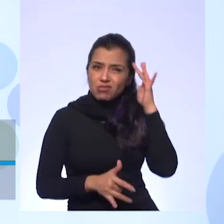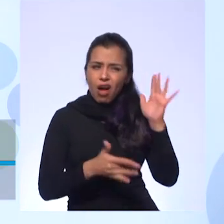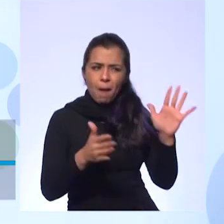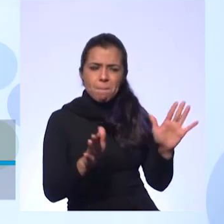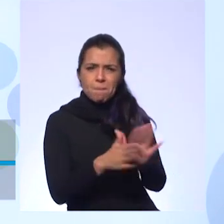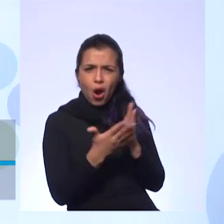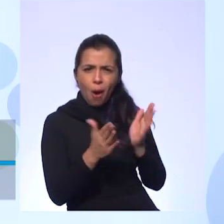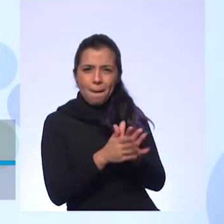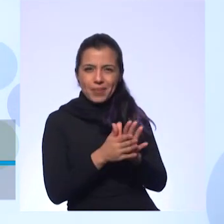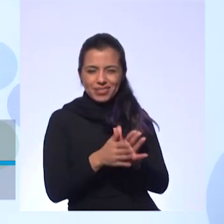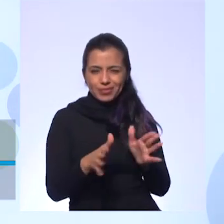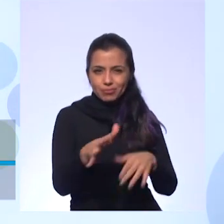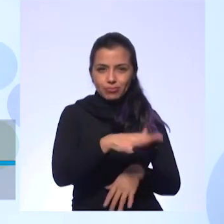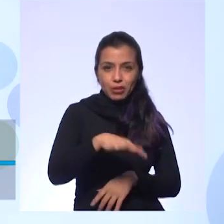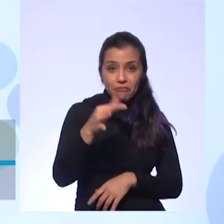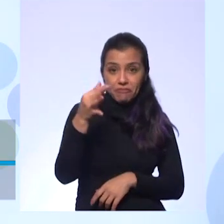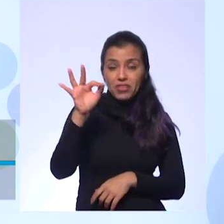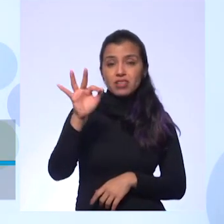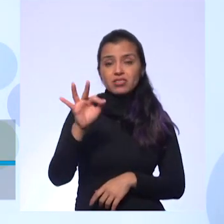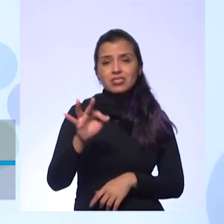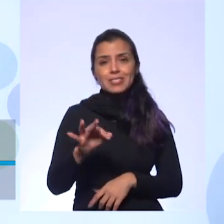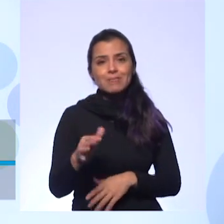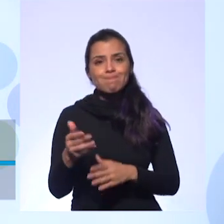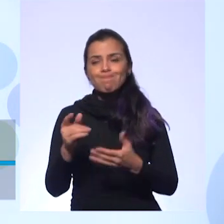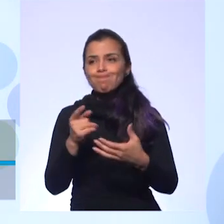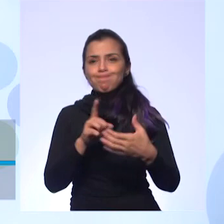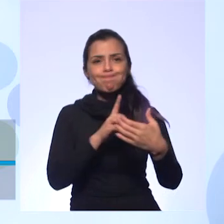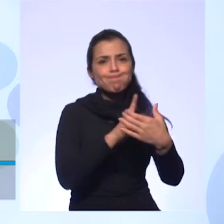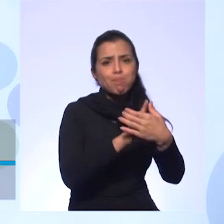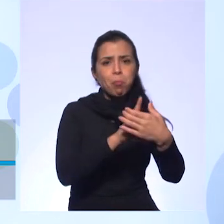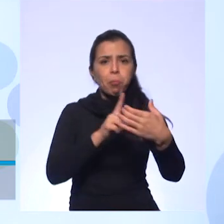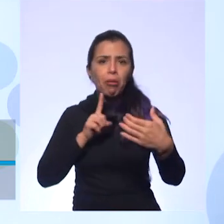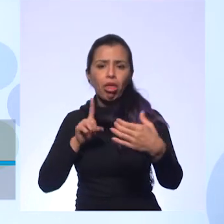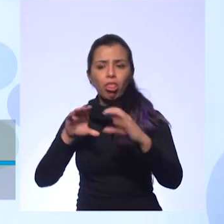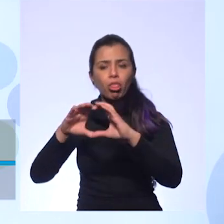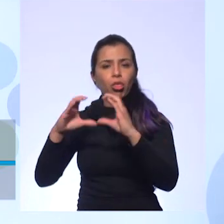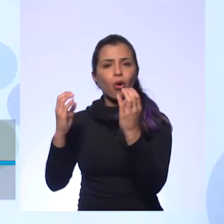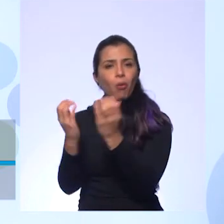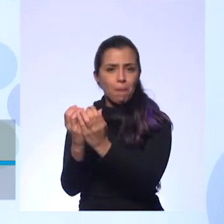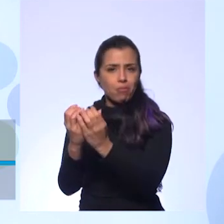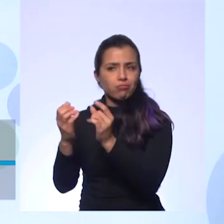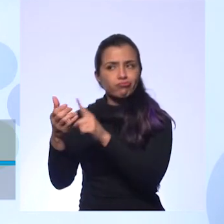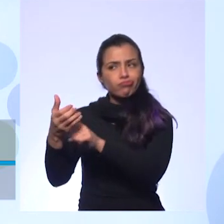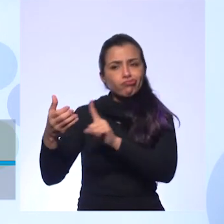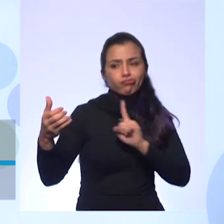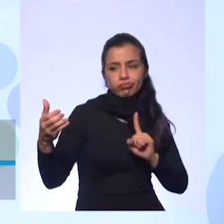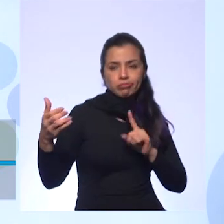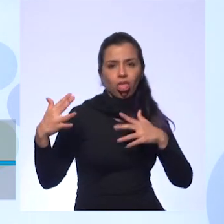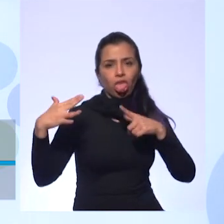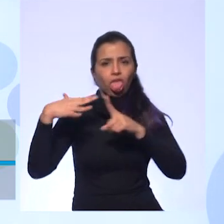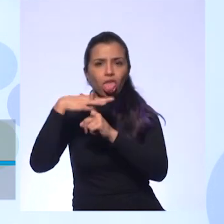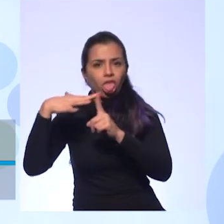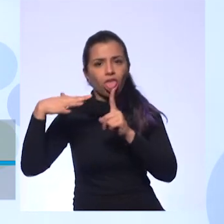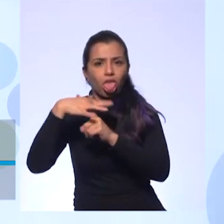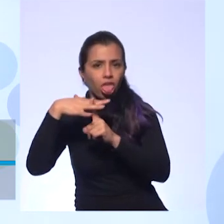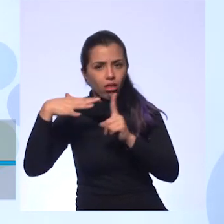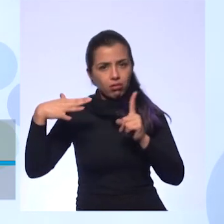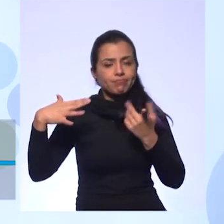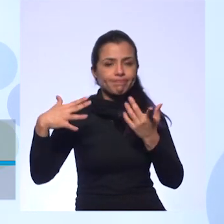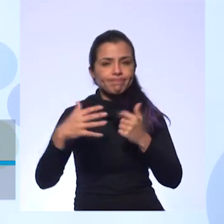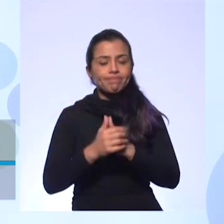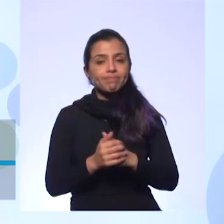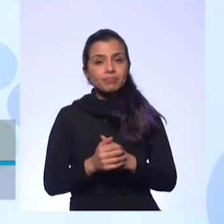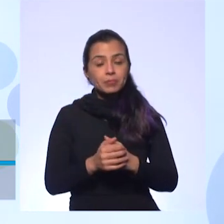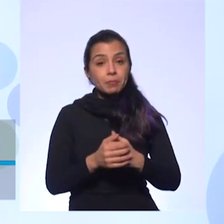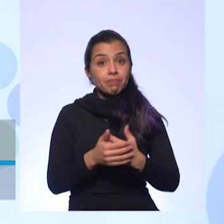pobres, sans-culottes e camponeses, ficaram de fora deste processo. Então, num primeiro momento, burguesia e